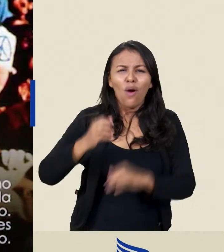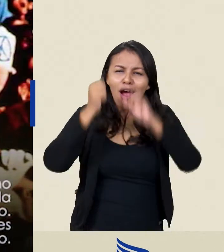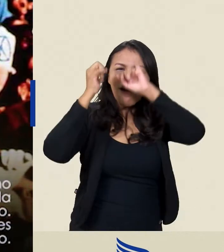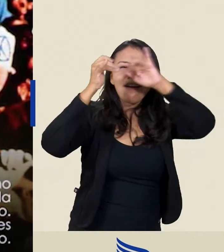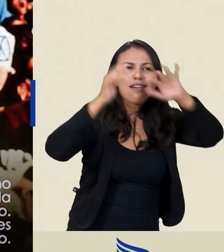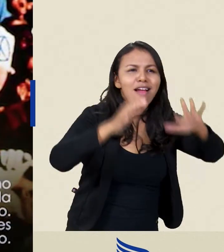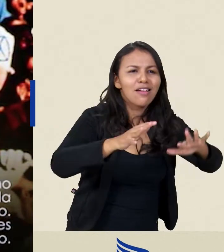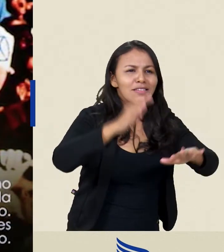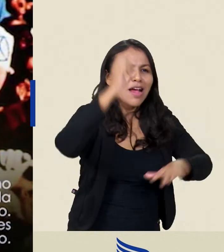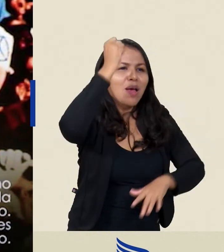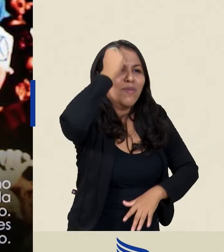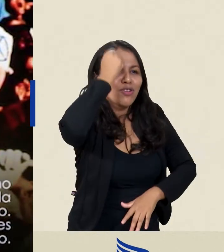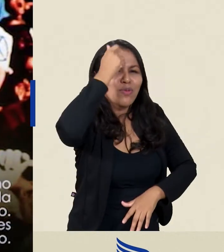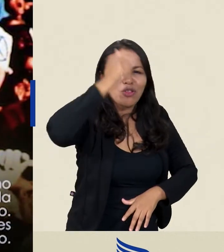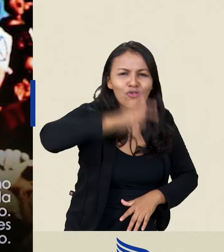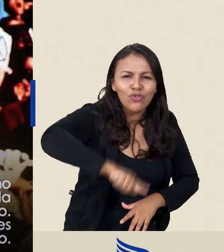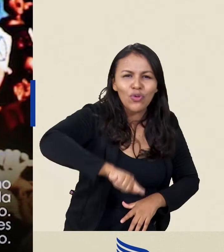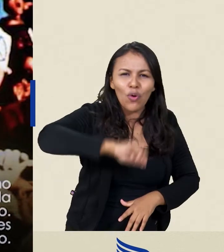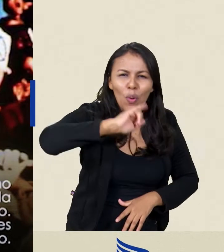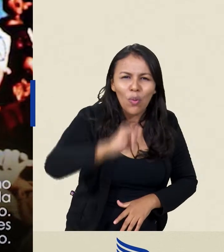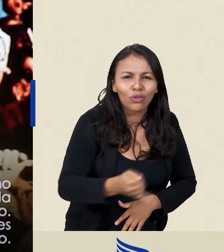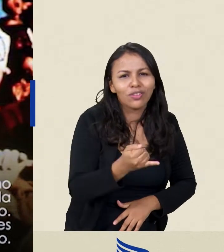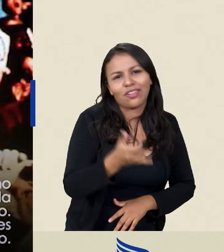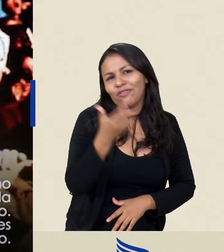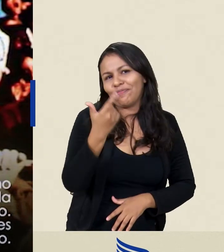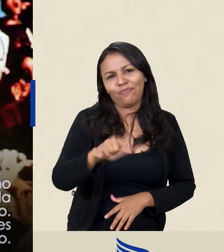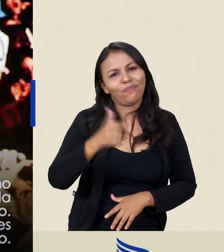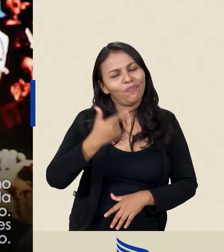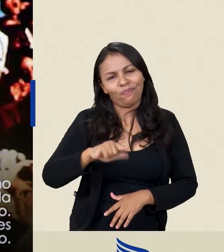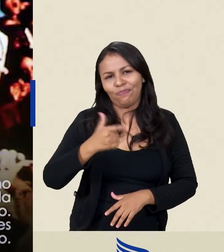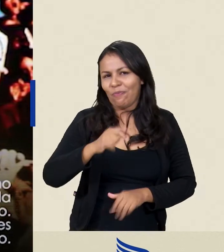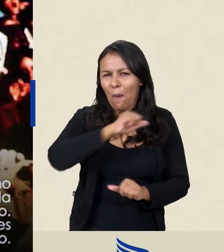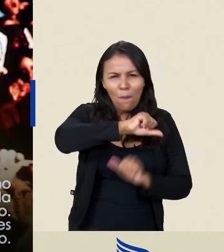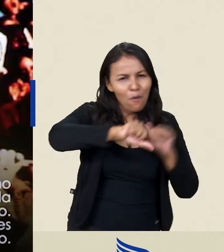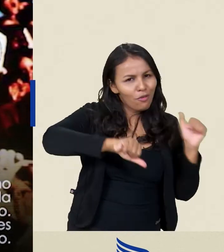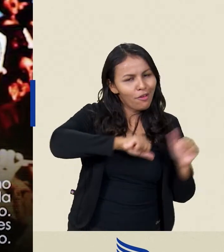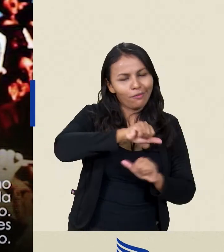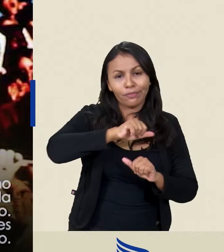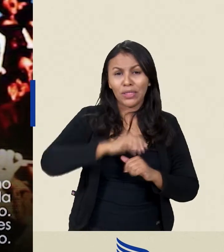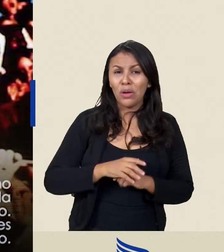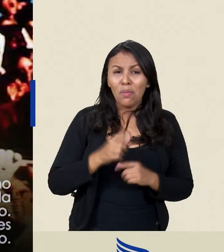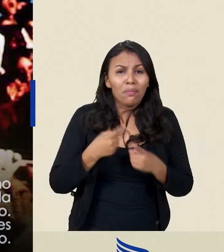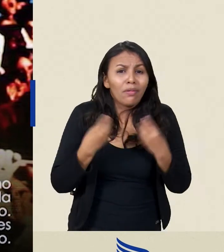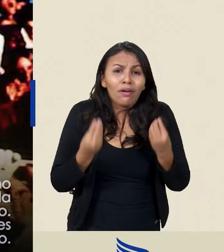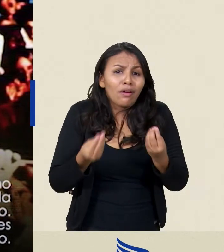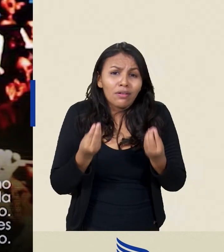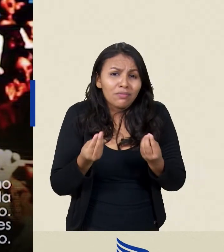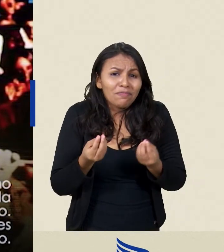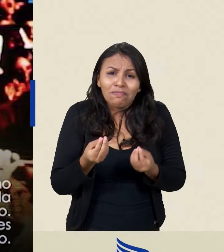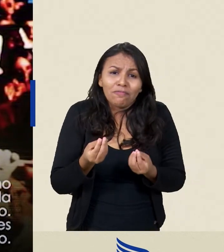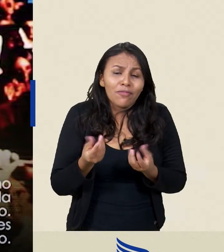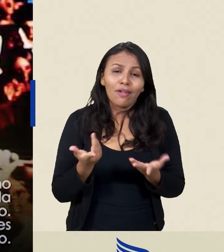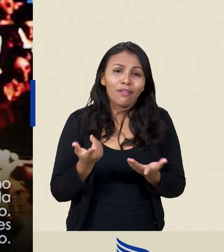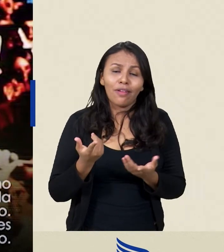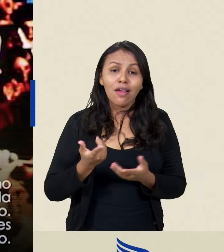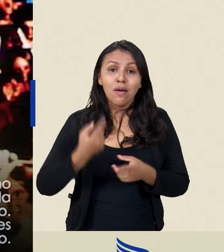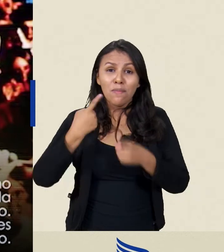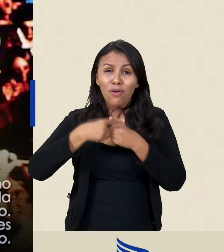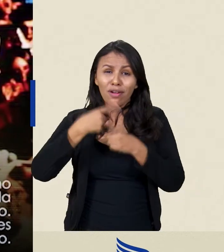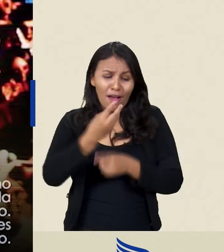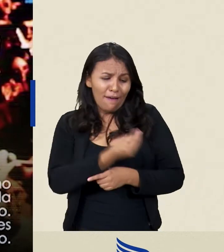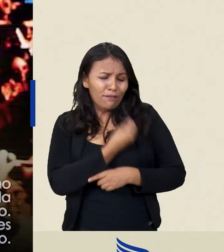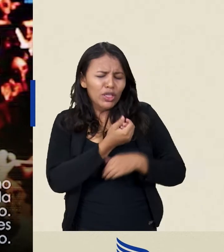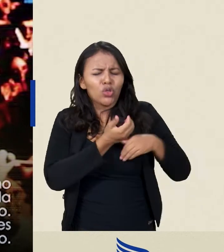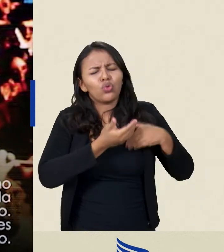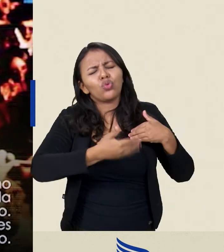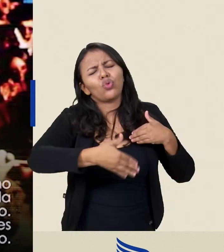qual remediar os defeitos da vida passada. Para nada aproveitaria isso. Uma vida inteira de